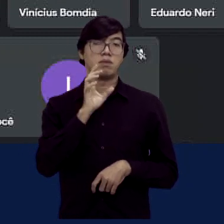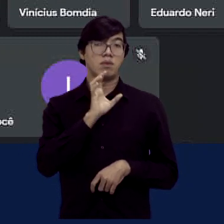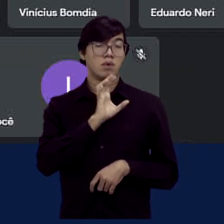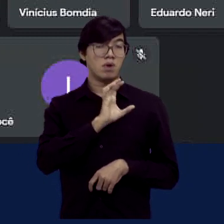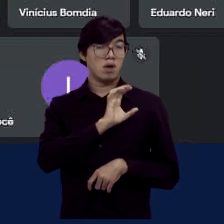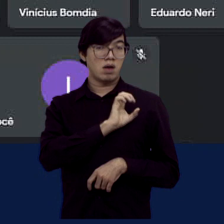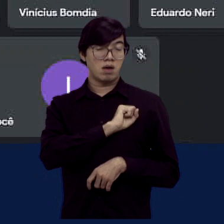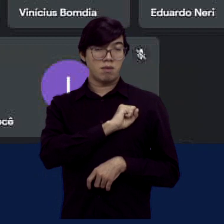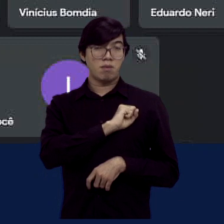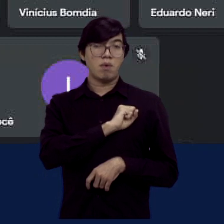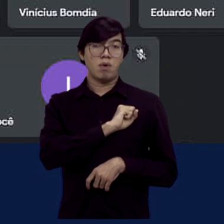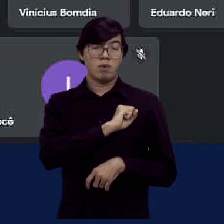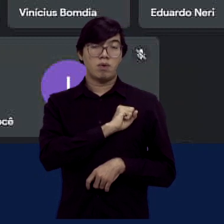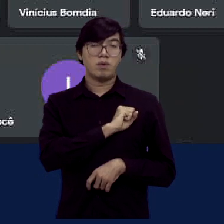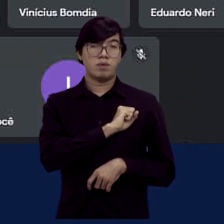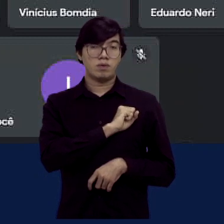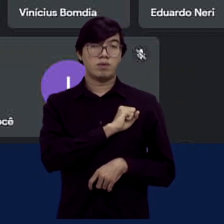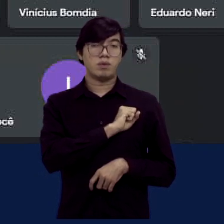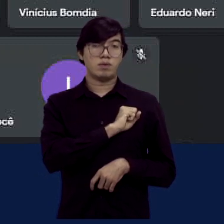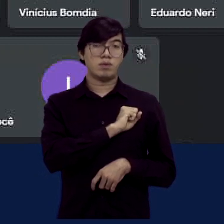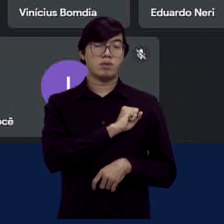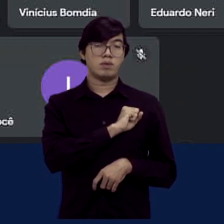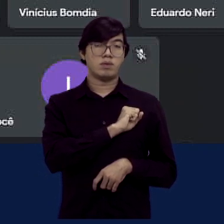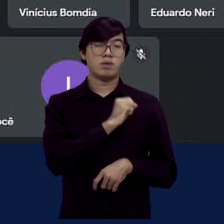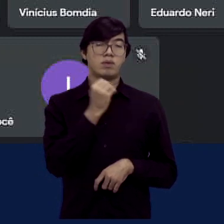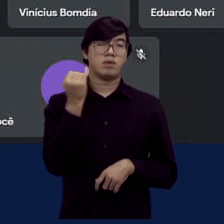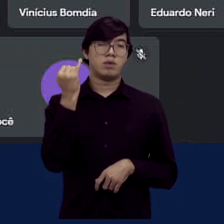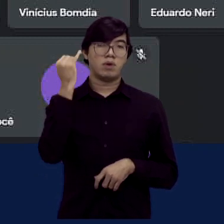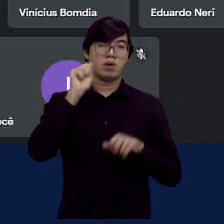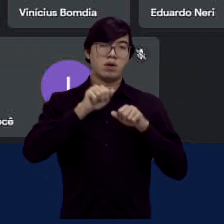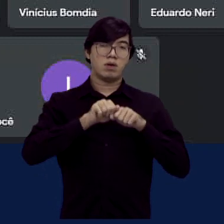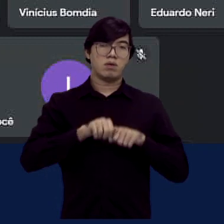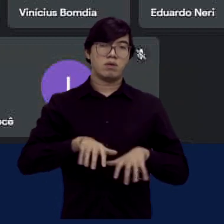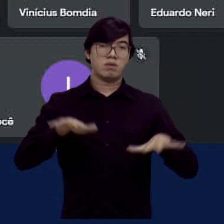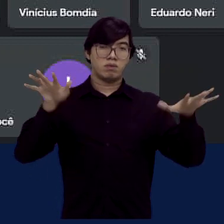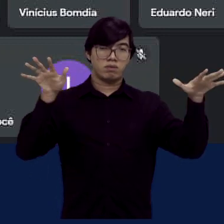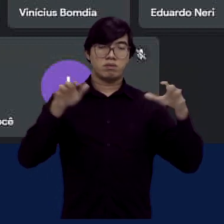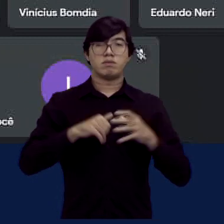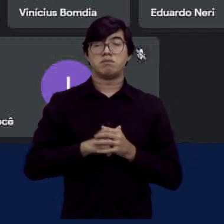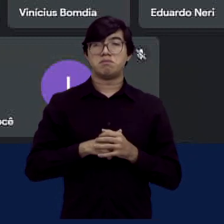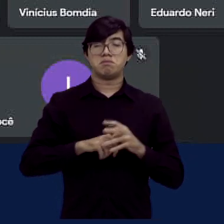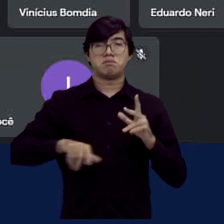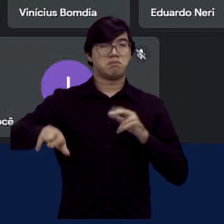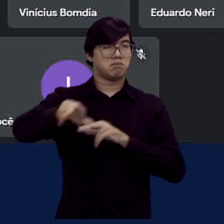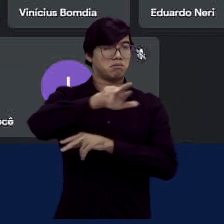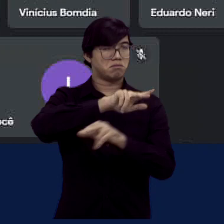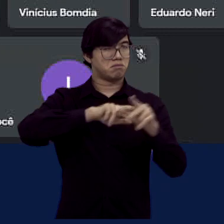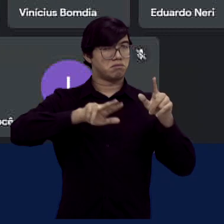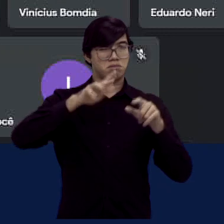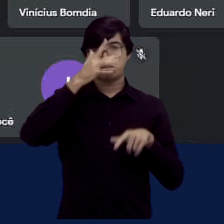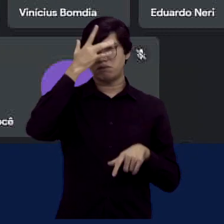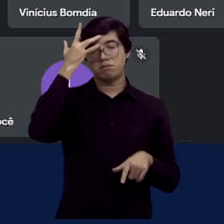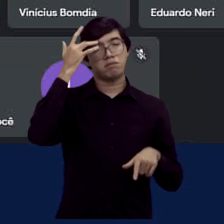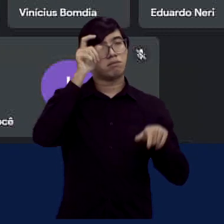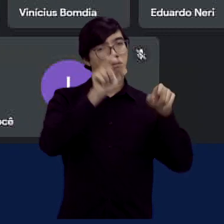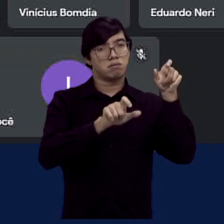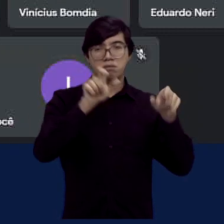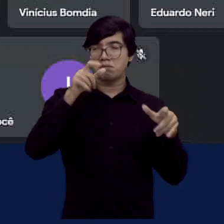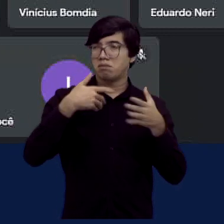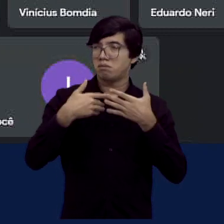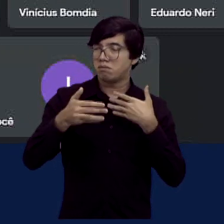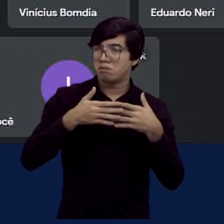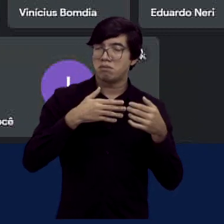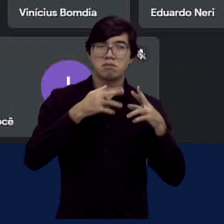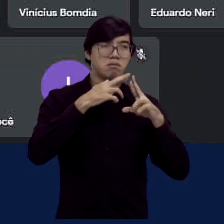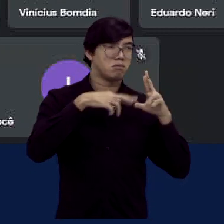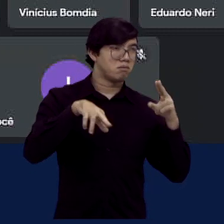é disseminado entre todas as pessoas. Não tem credo, não tem gênero,